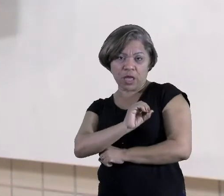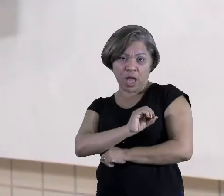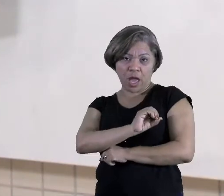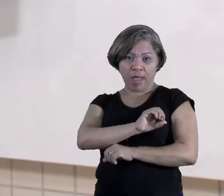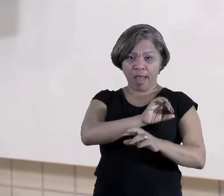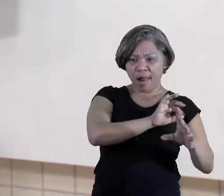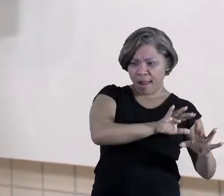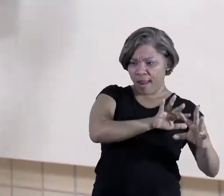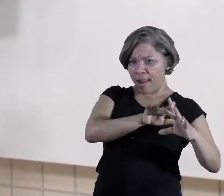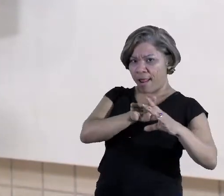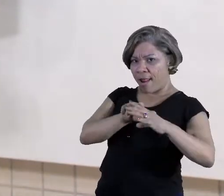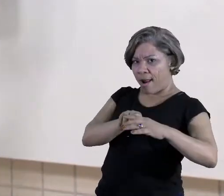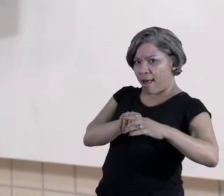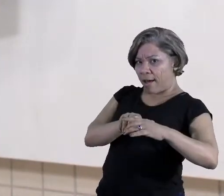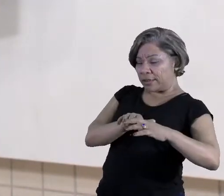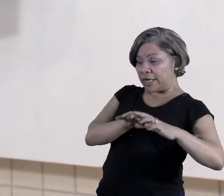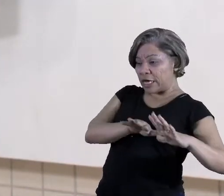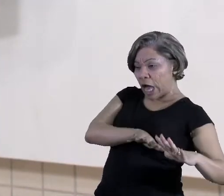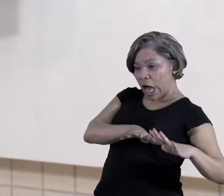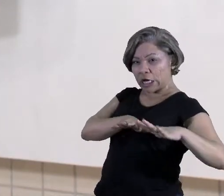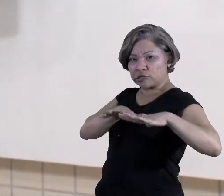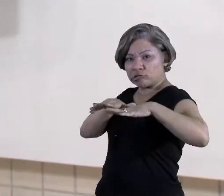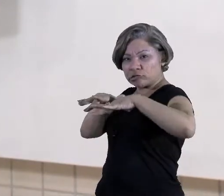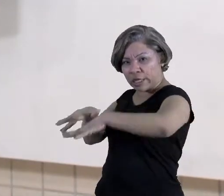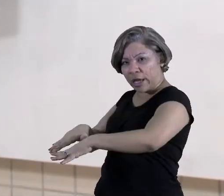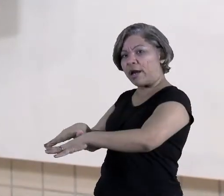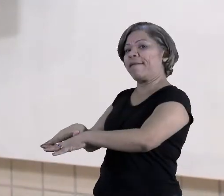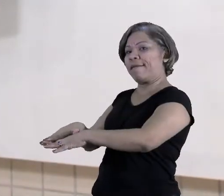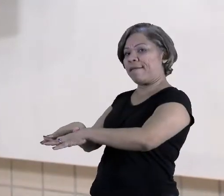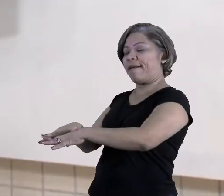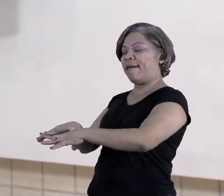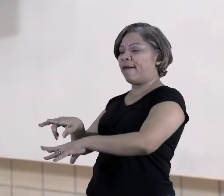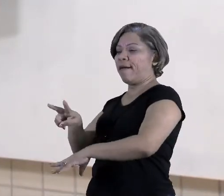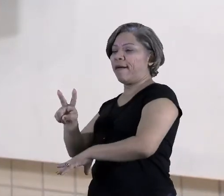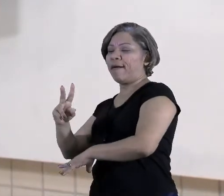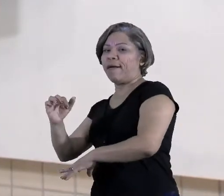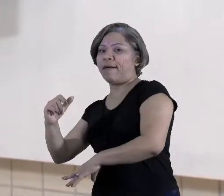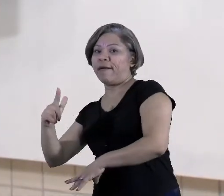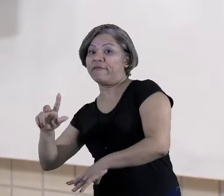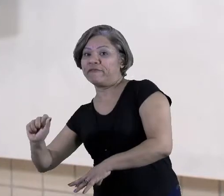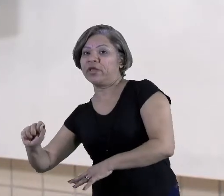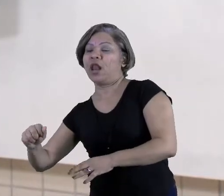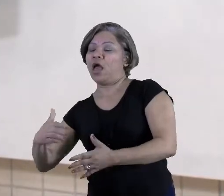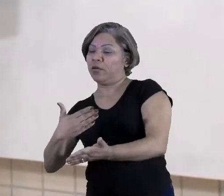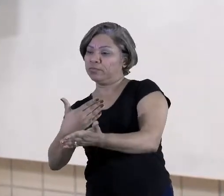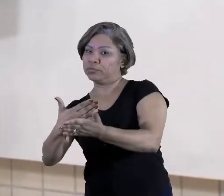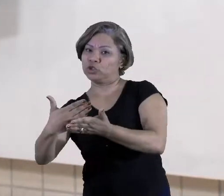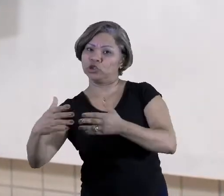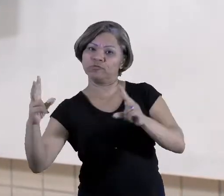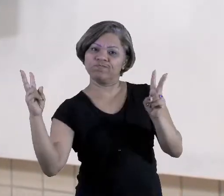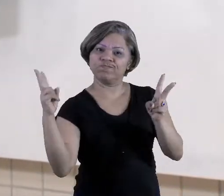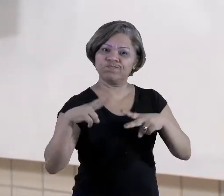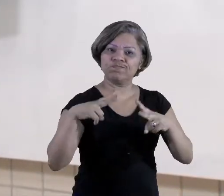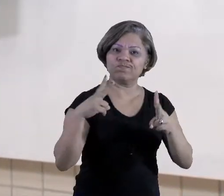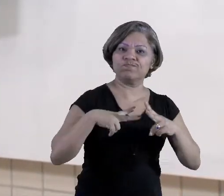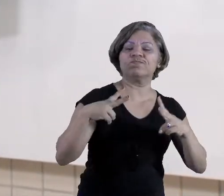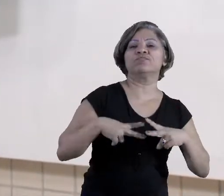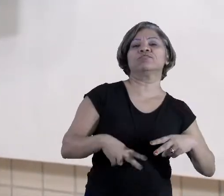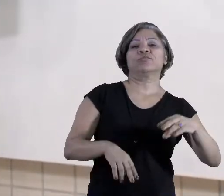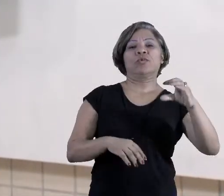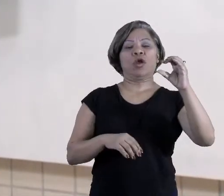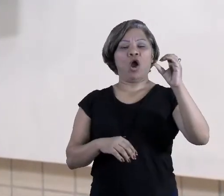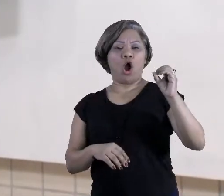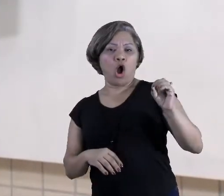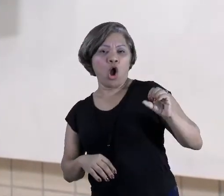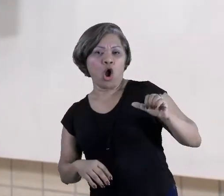de Recife, ou aliás, a vila de Recife. E aí vai começar o conflito entre Olinda e Recife.